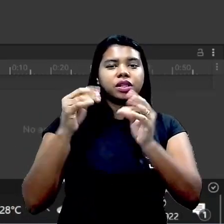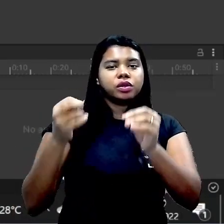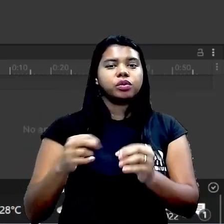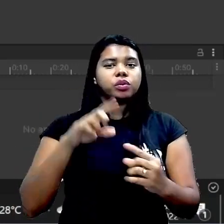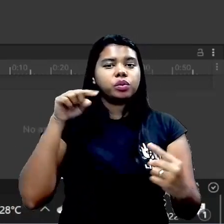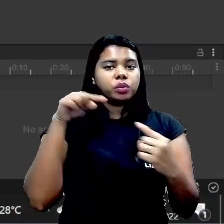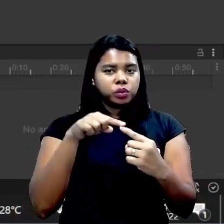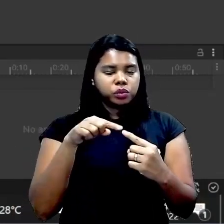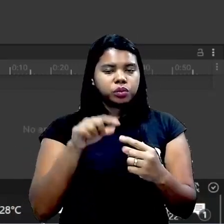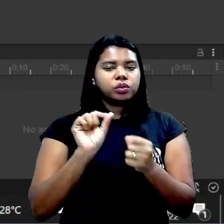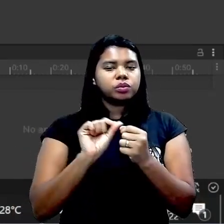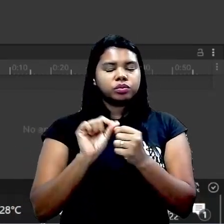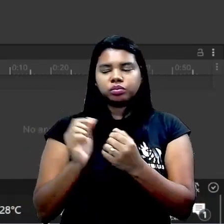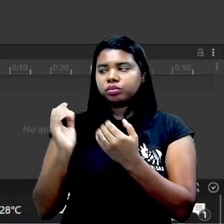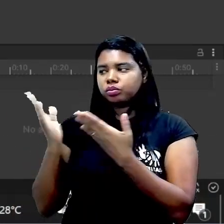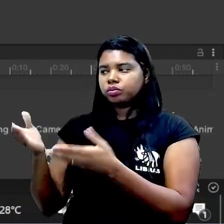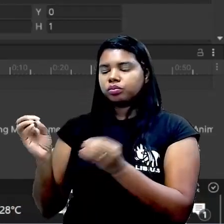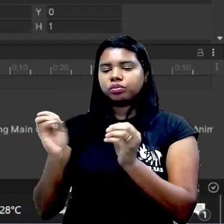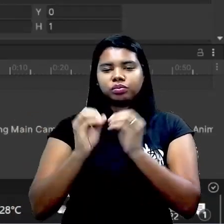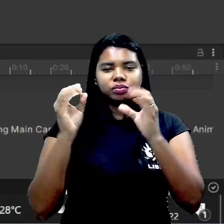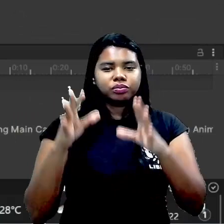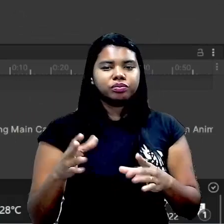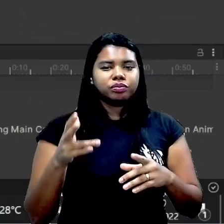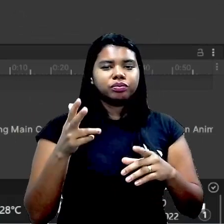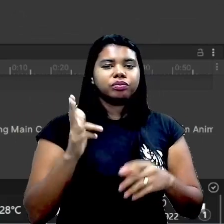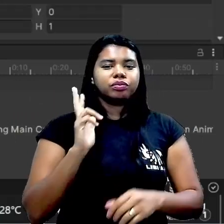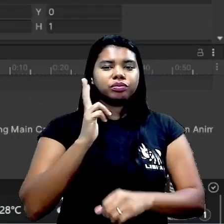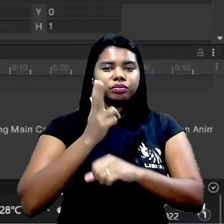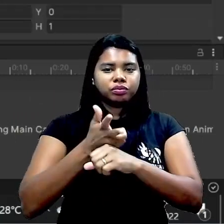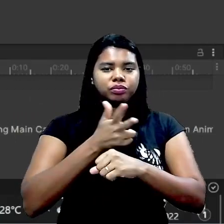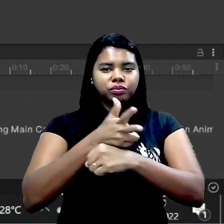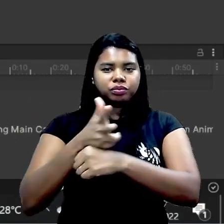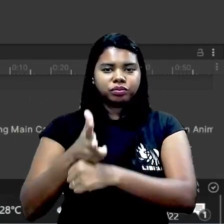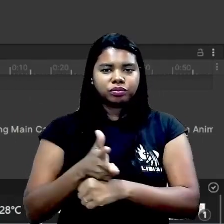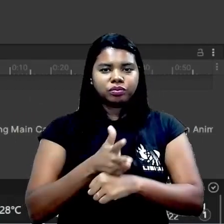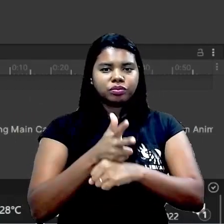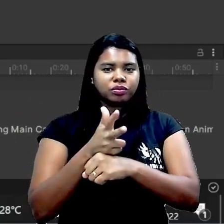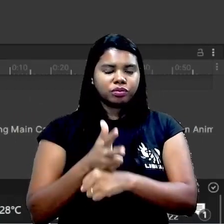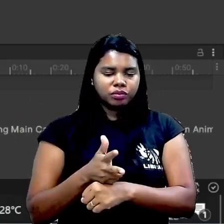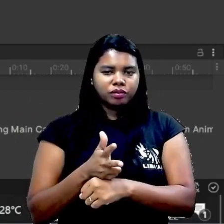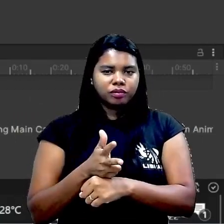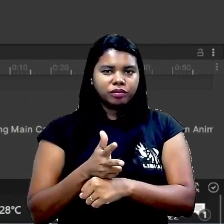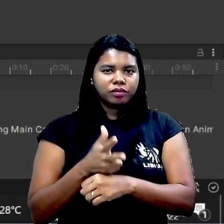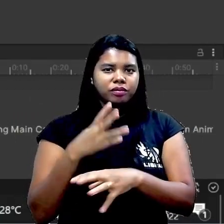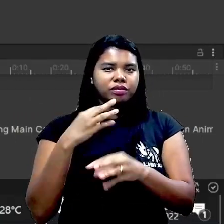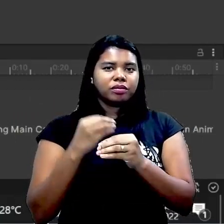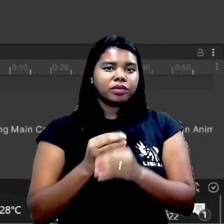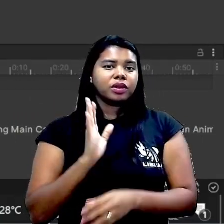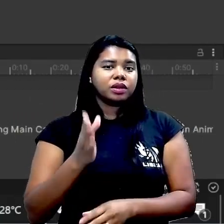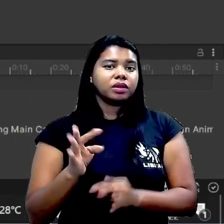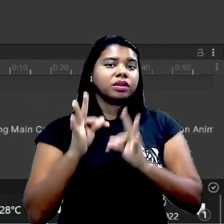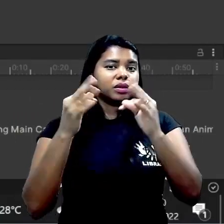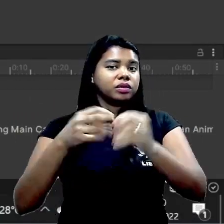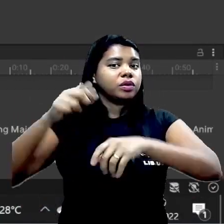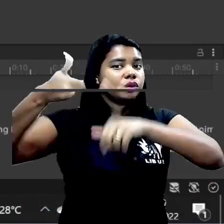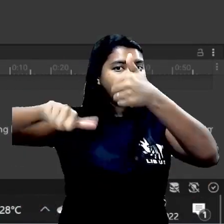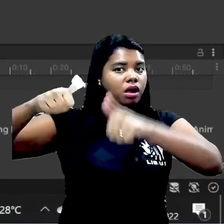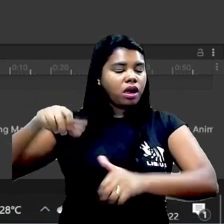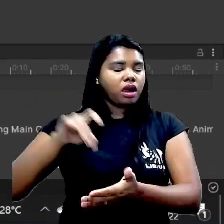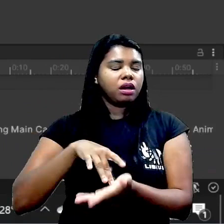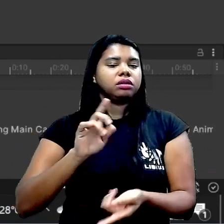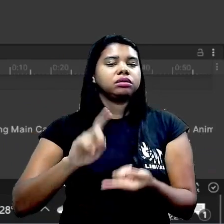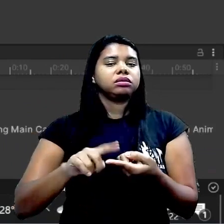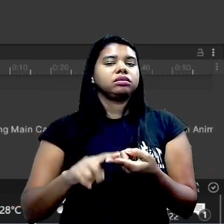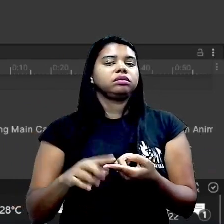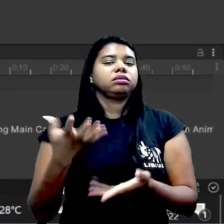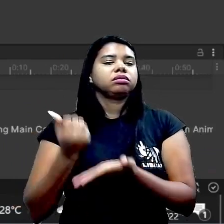objeto. Então ele já vem com uma câmera, certo? E fica a cargo aqui da minha engine fazer toda a atualização do frame. Então o